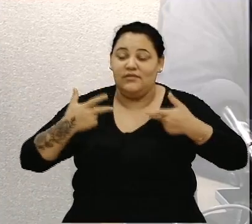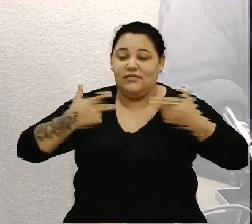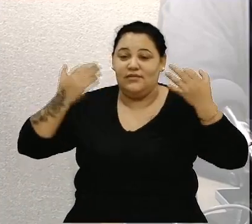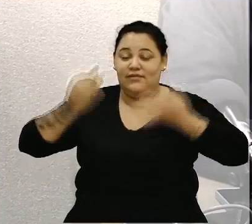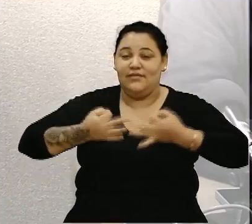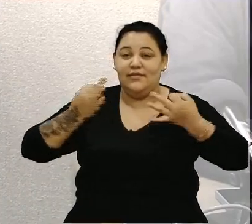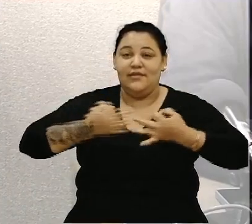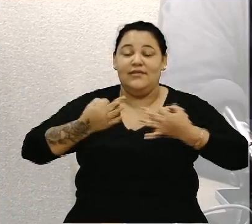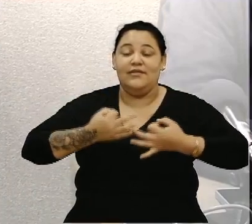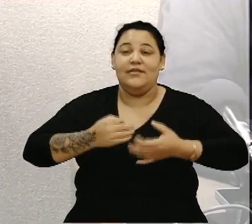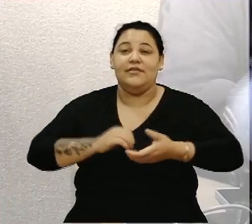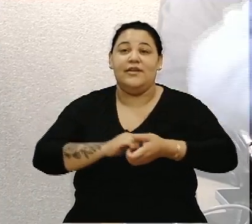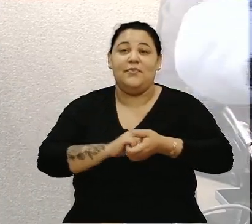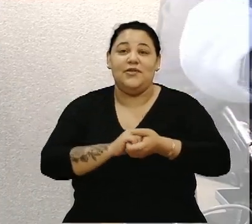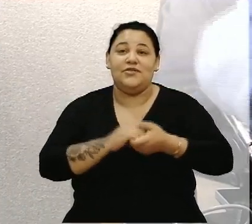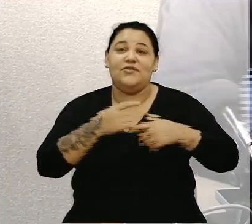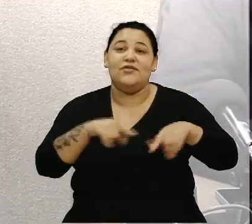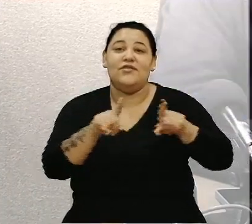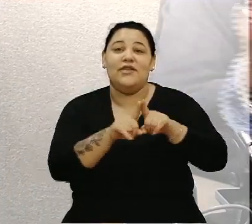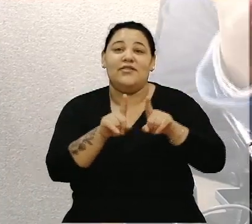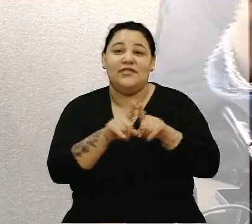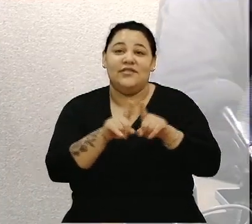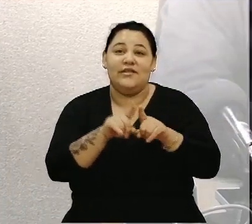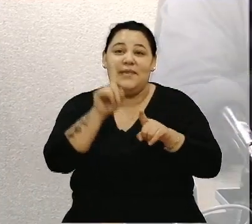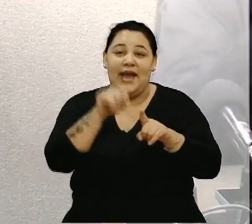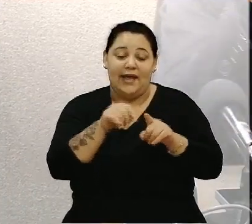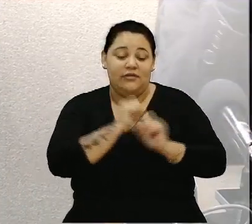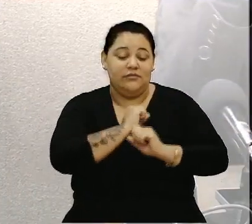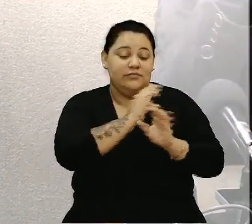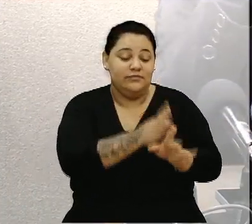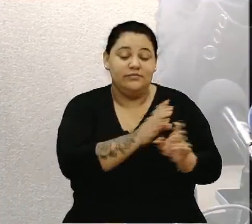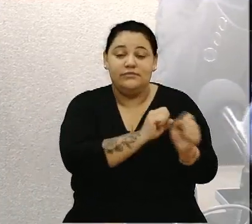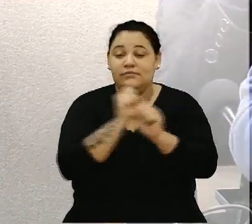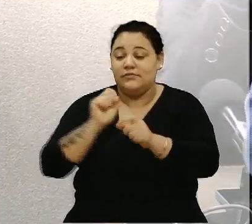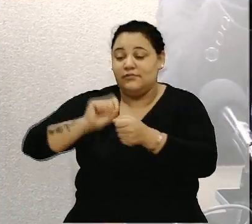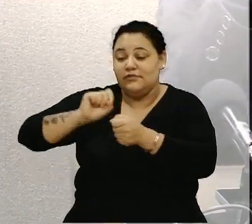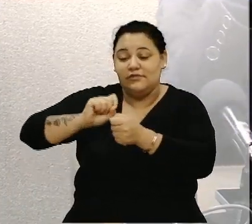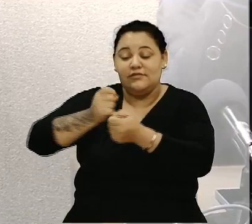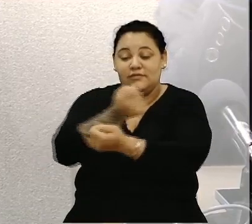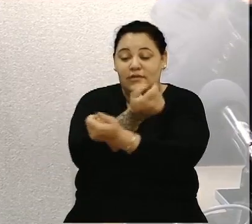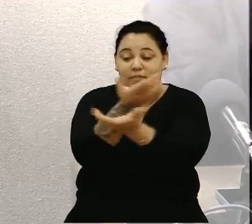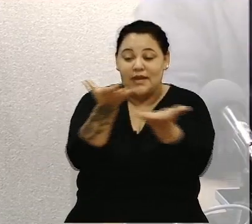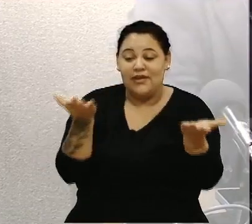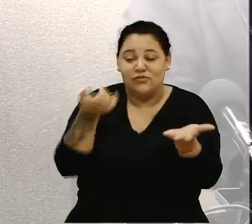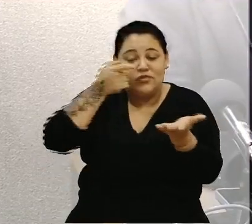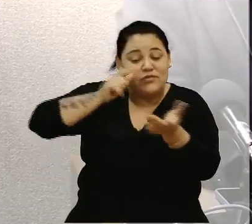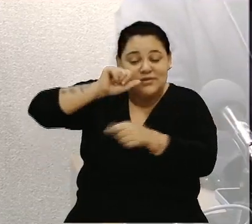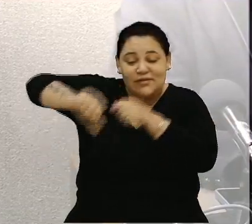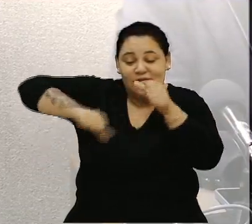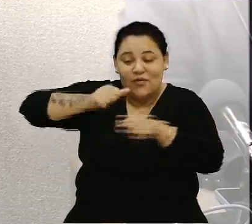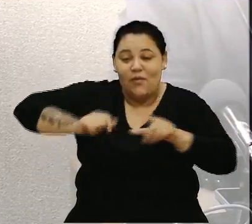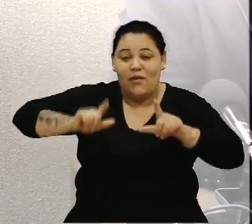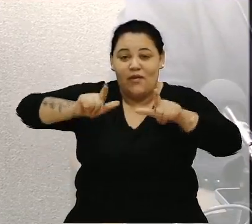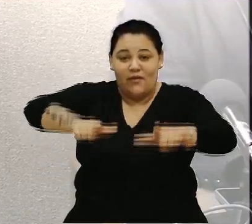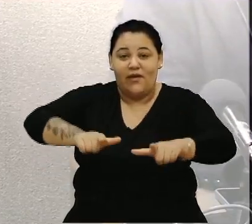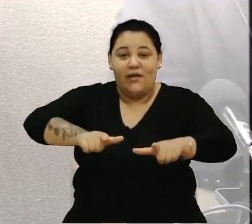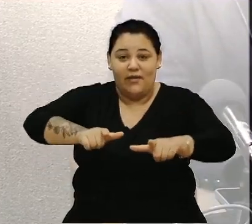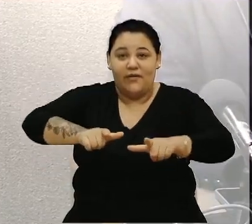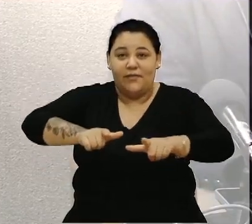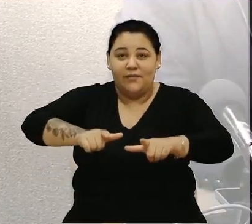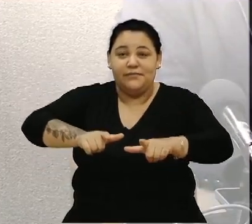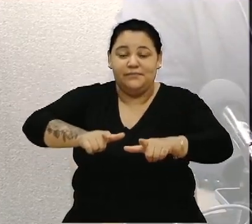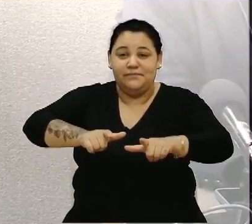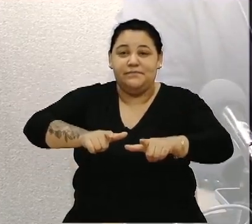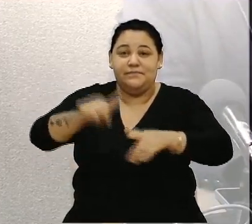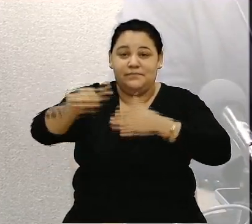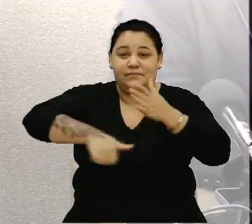tem tantas formas da gente pensar em adaptações do ambiente para tornar aquela pessoa, né, o mais funcional